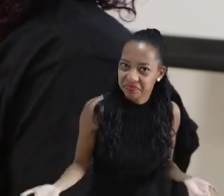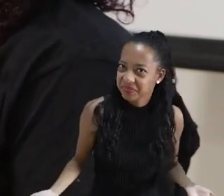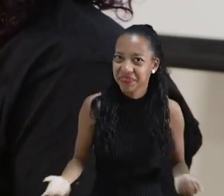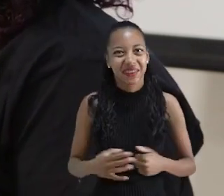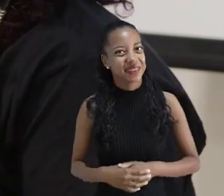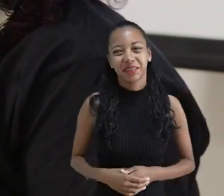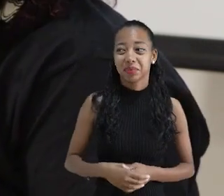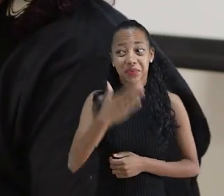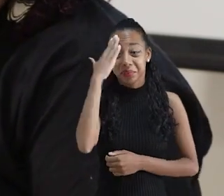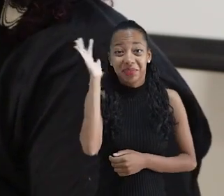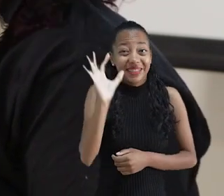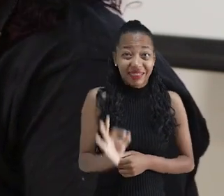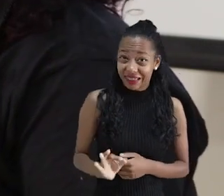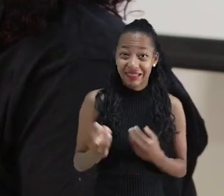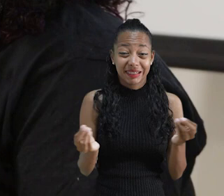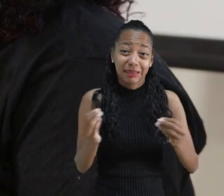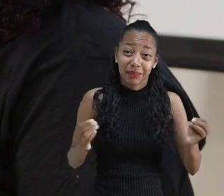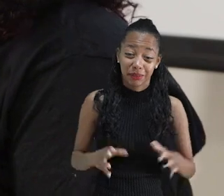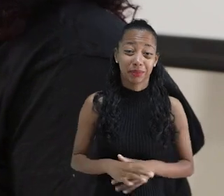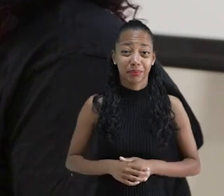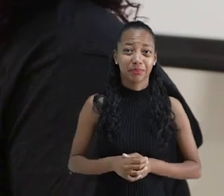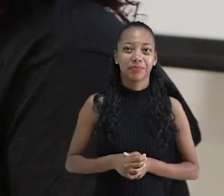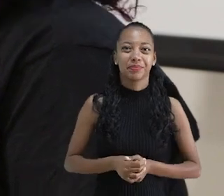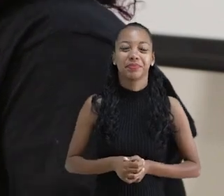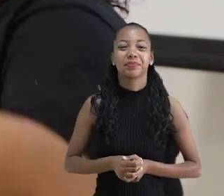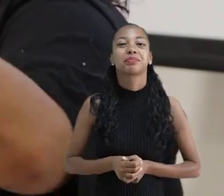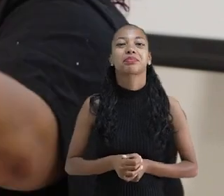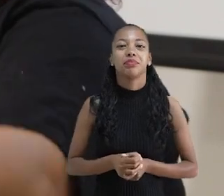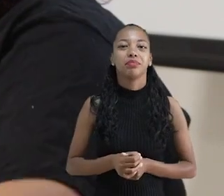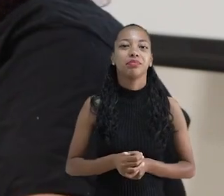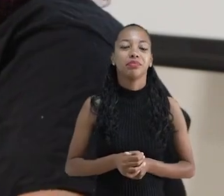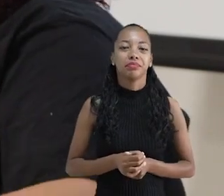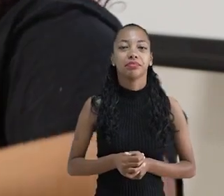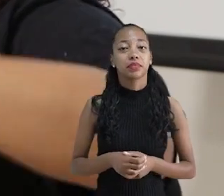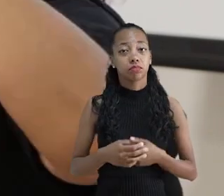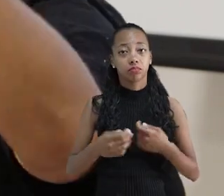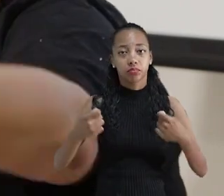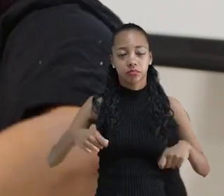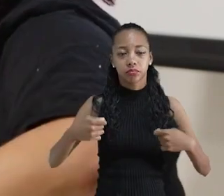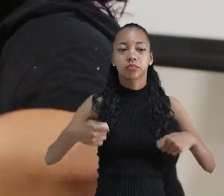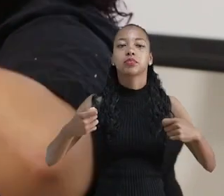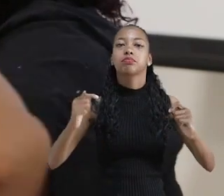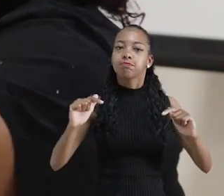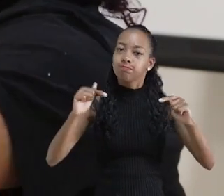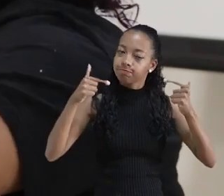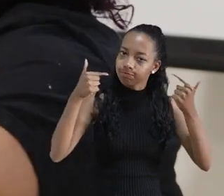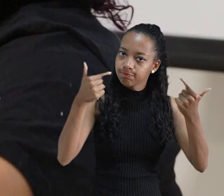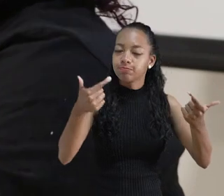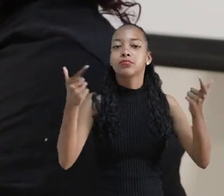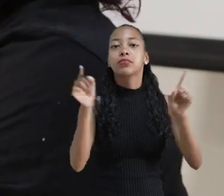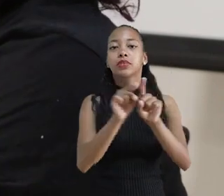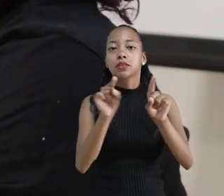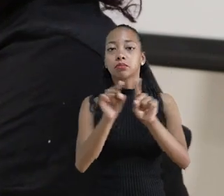formado educado também para entender isso E aí a gente além da mobilização né de tá com as pessoas ali de tá